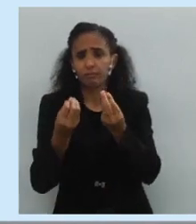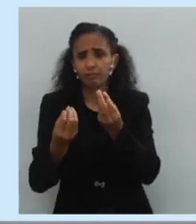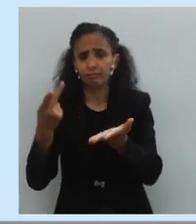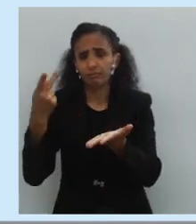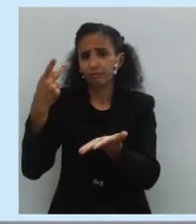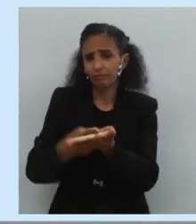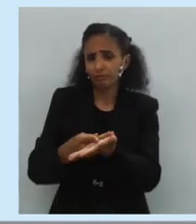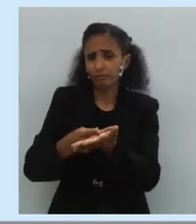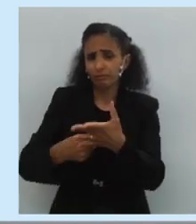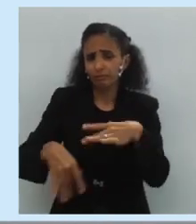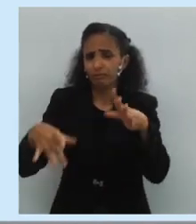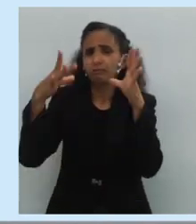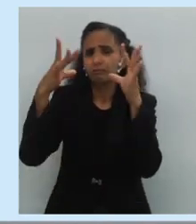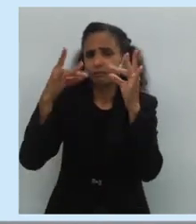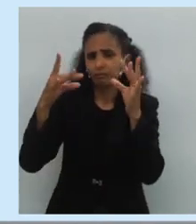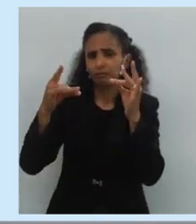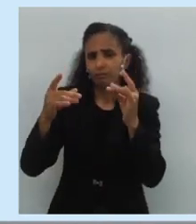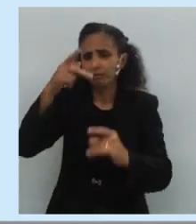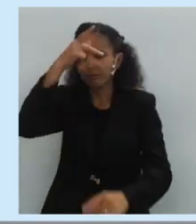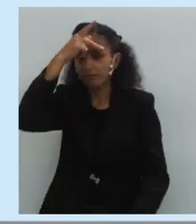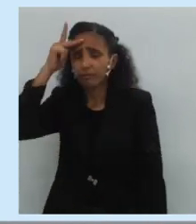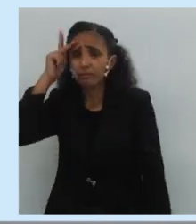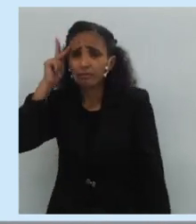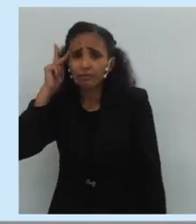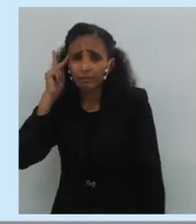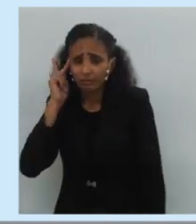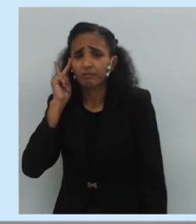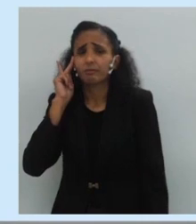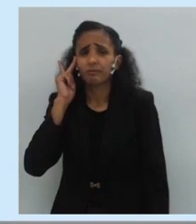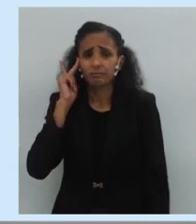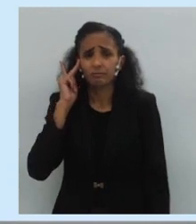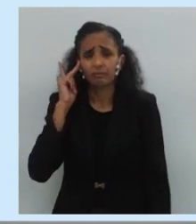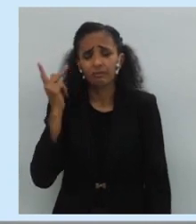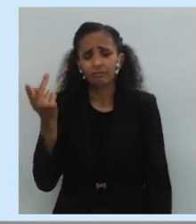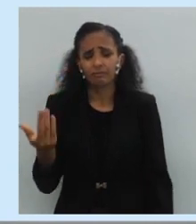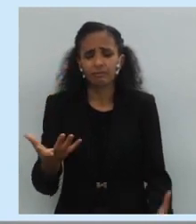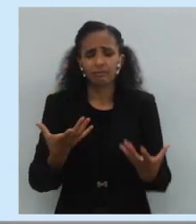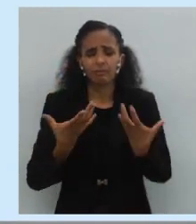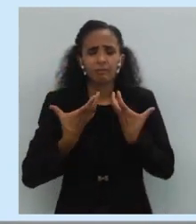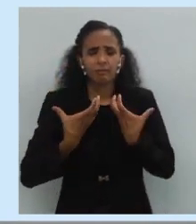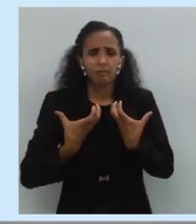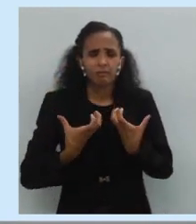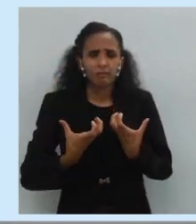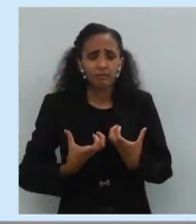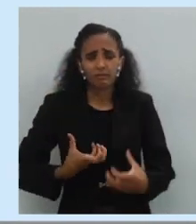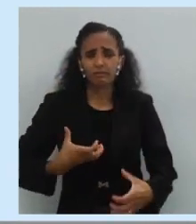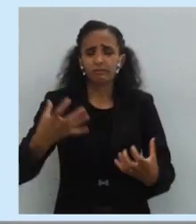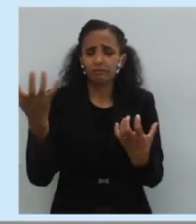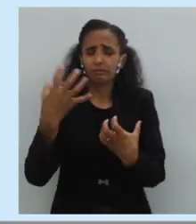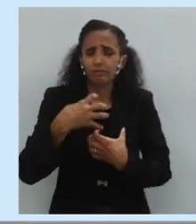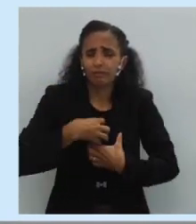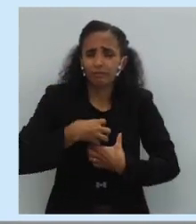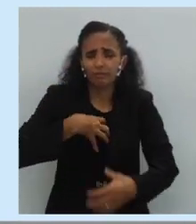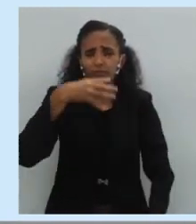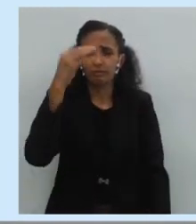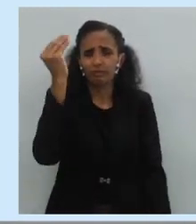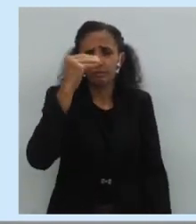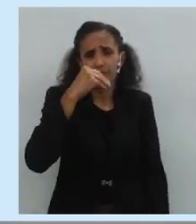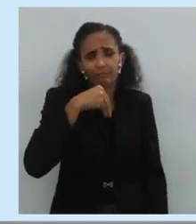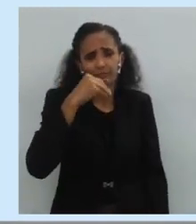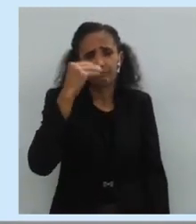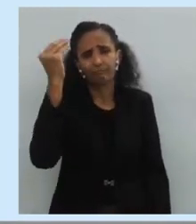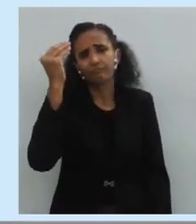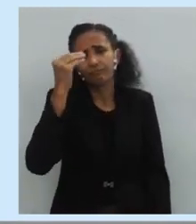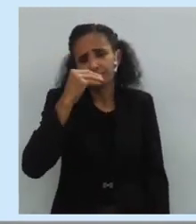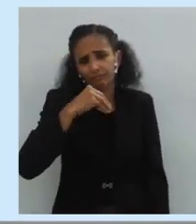o CD4, no caso os linfócitos, as pessoas elas vão ficar mais vulneráveis, né?